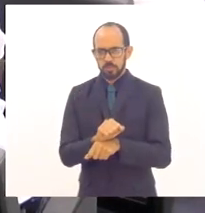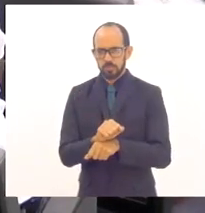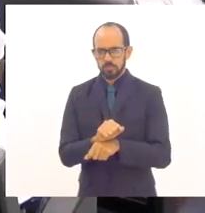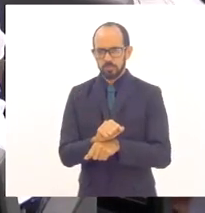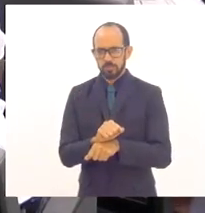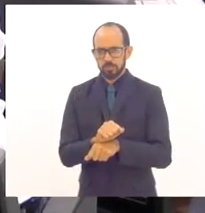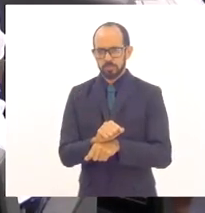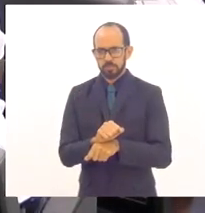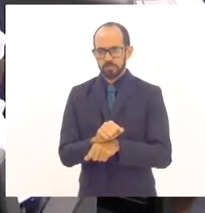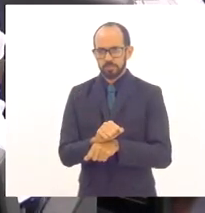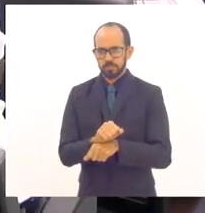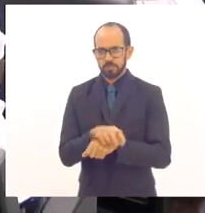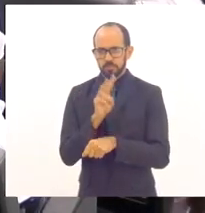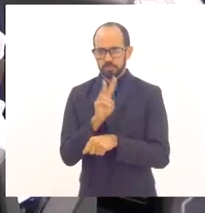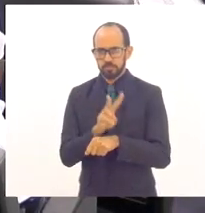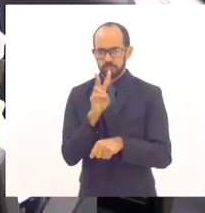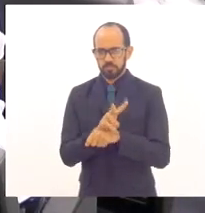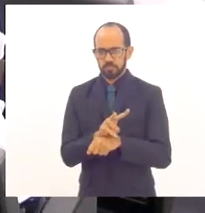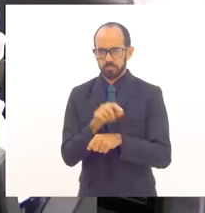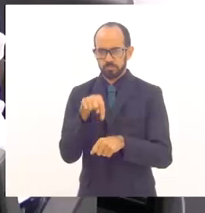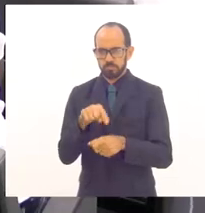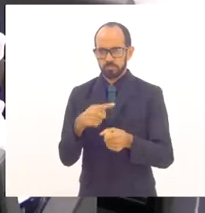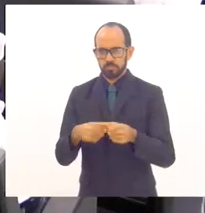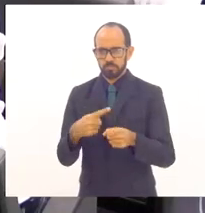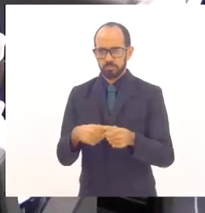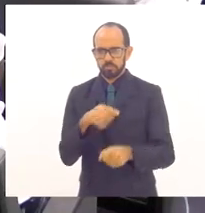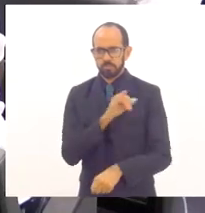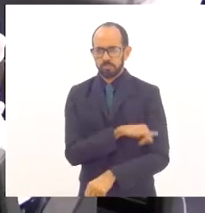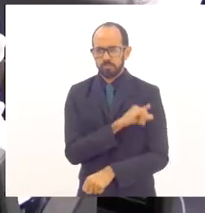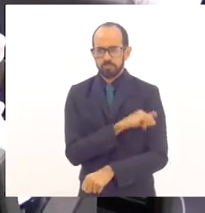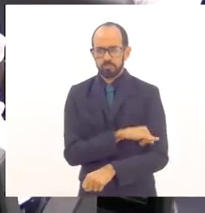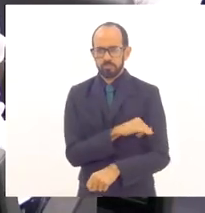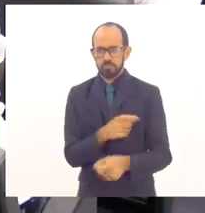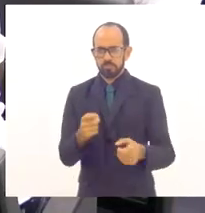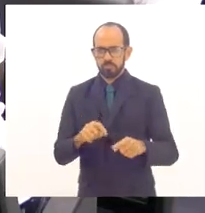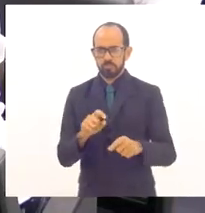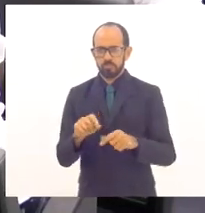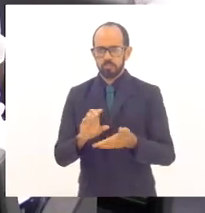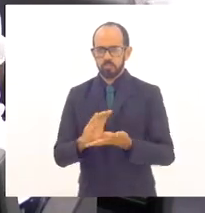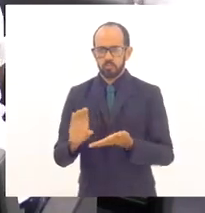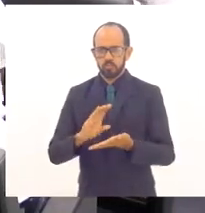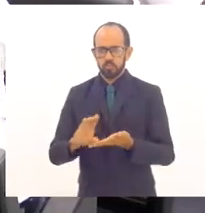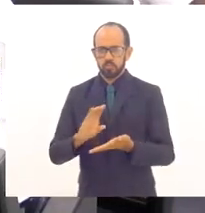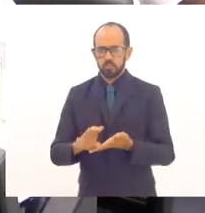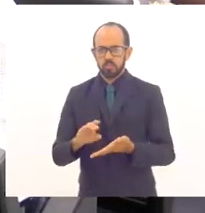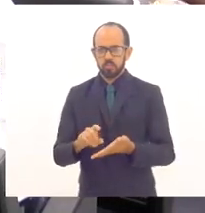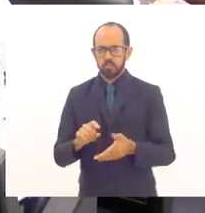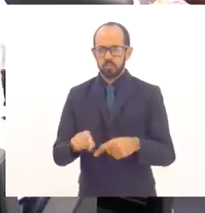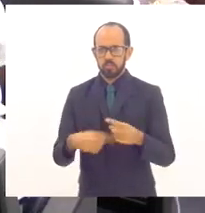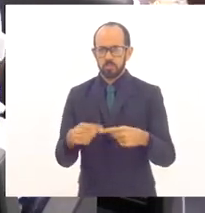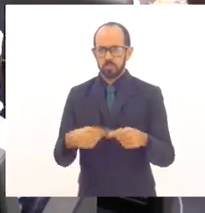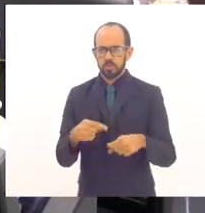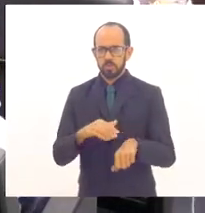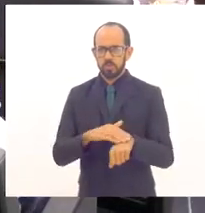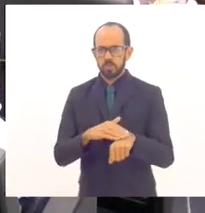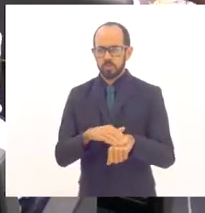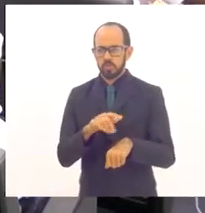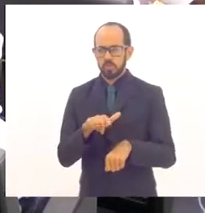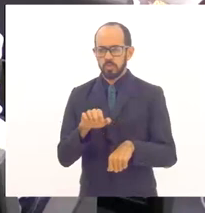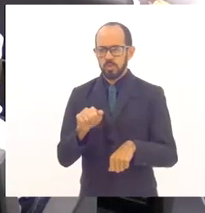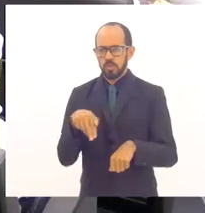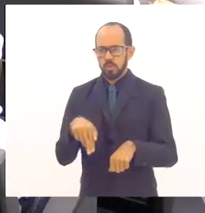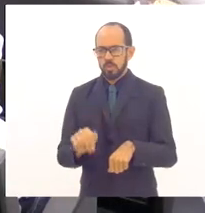cidade e a destituição do conselho, né, da sua, e chegamos a conversar isso com o Leon, com o INEPAC, em